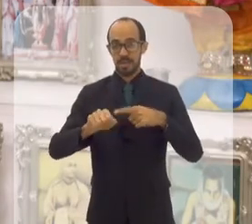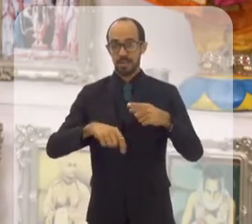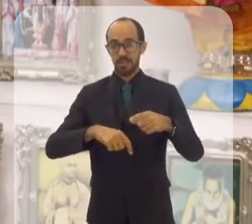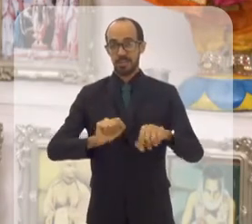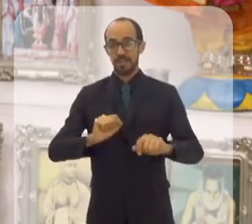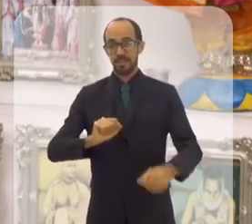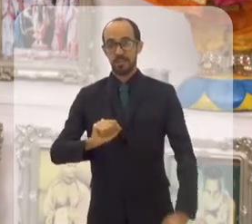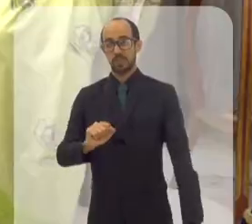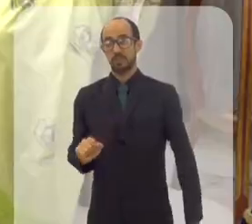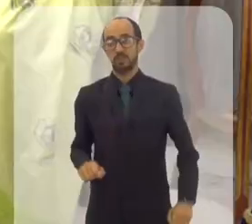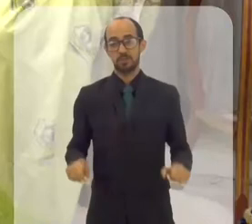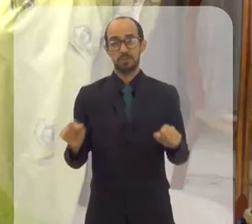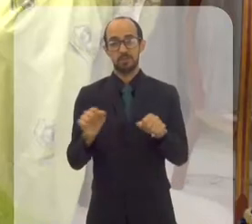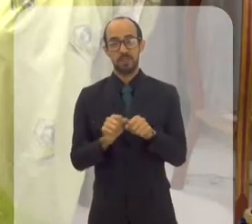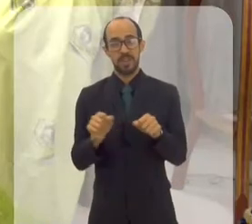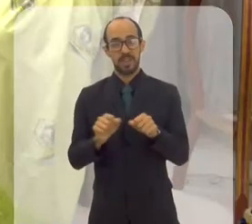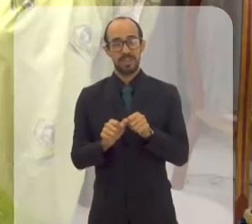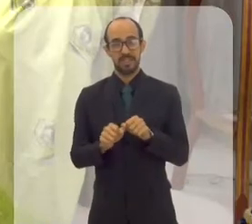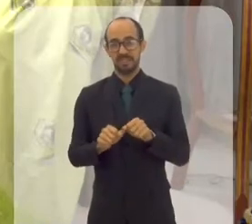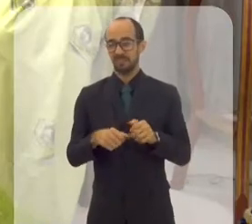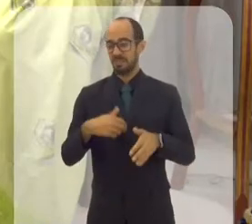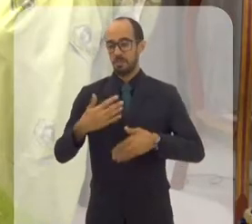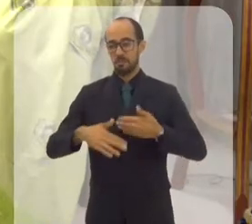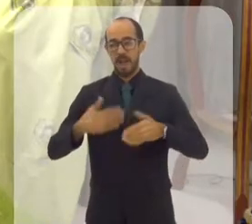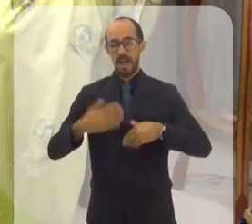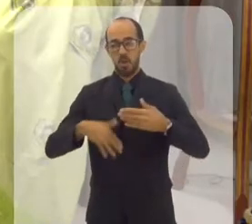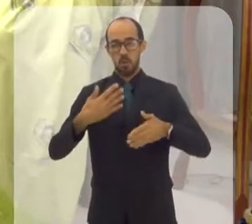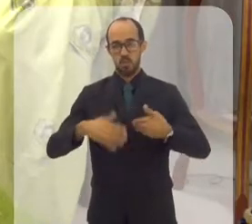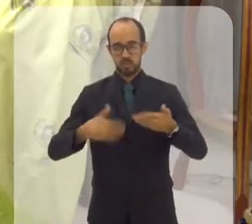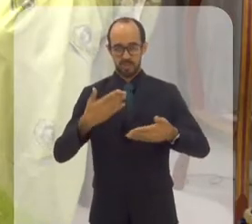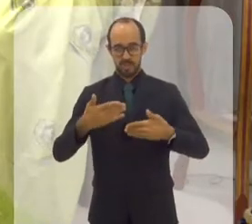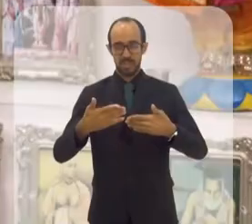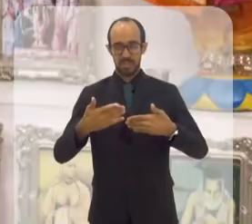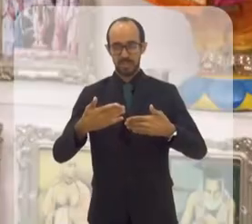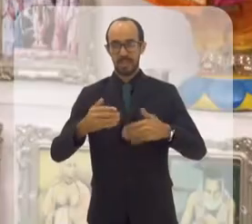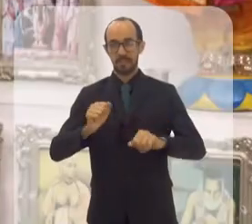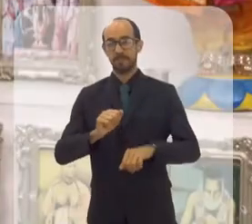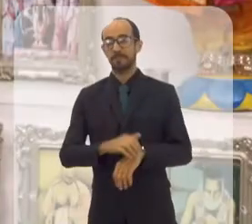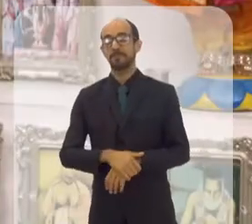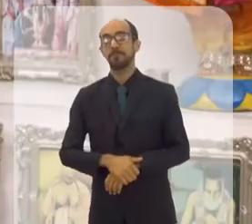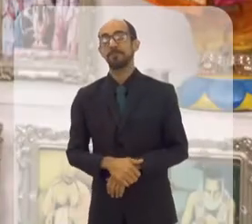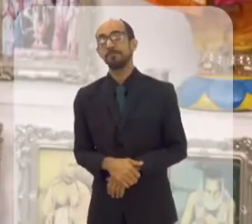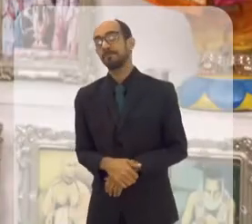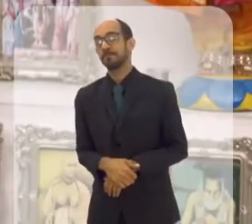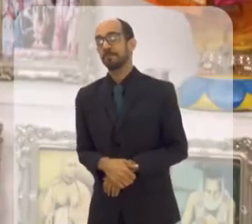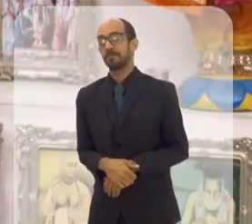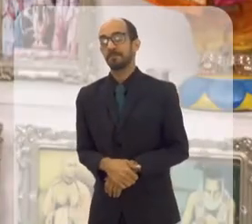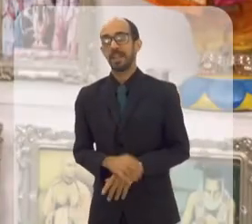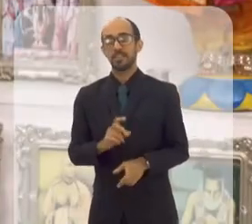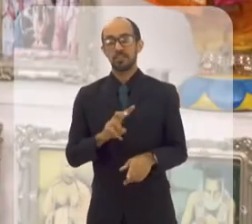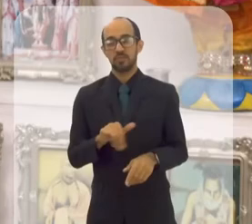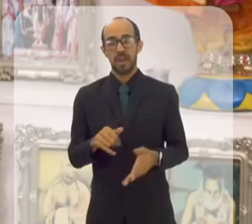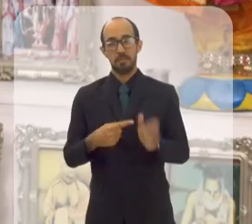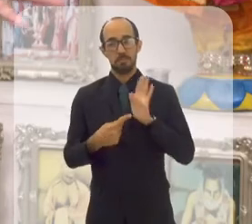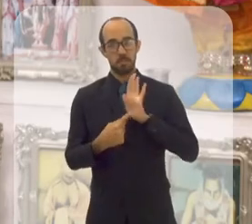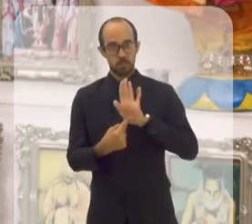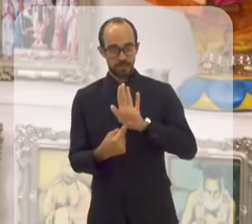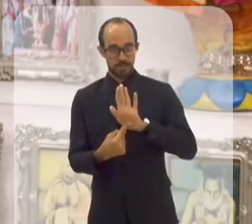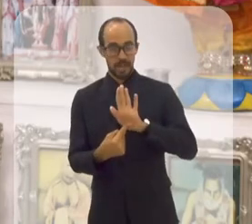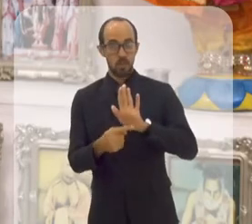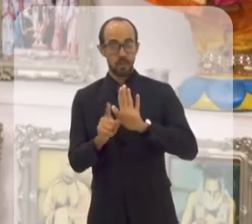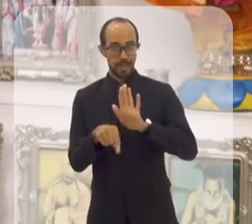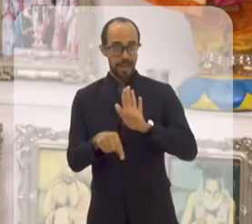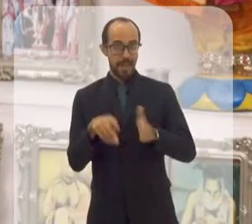aí isso meio que tumultuou o que é realidade do que, né, do que não é. Então, nós